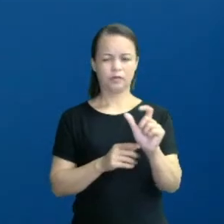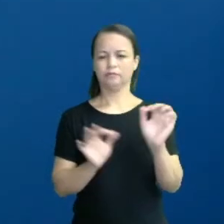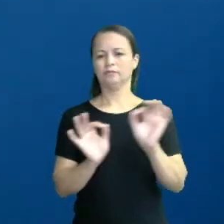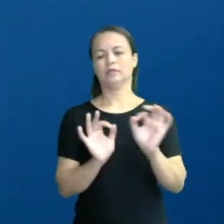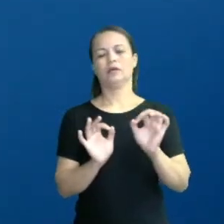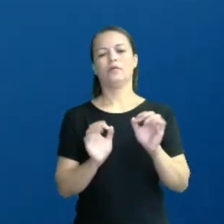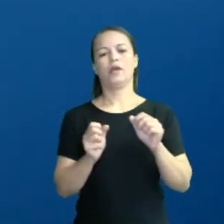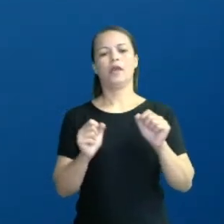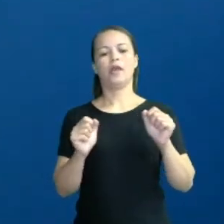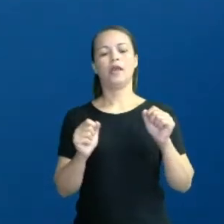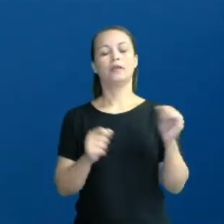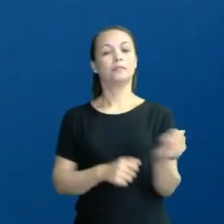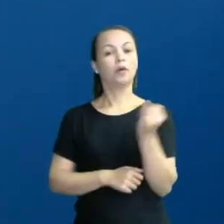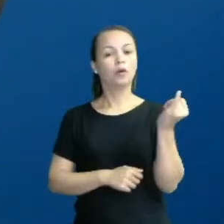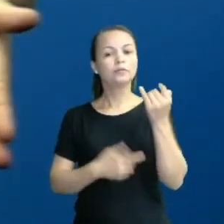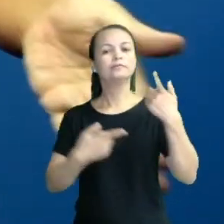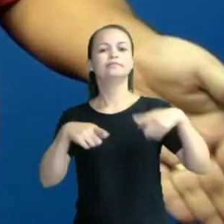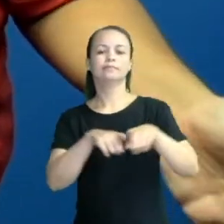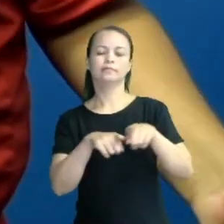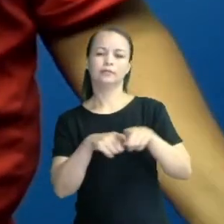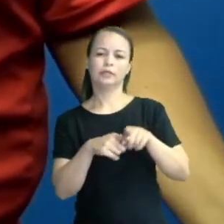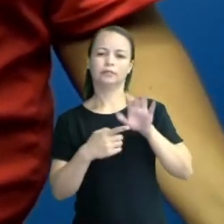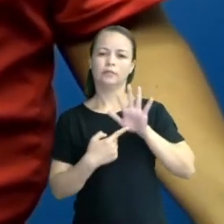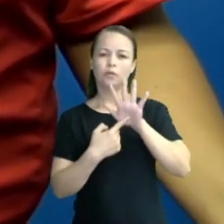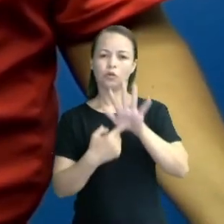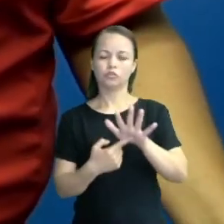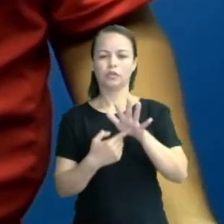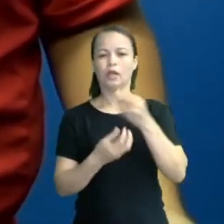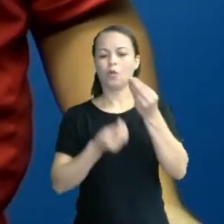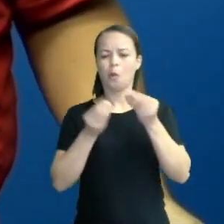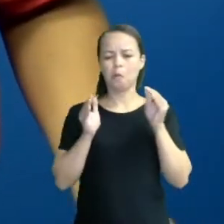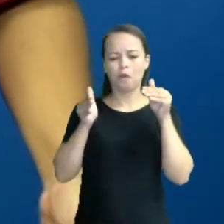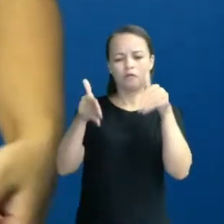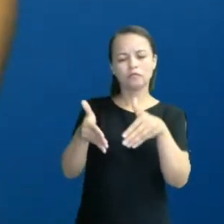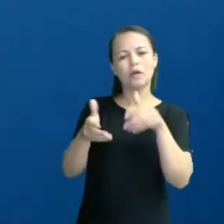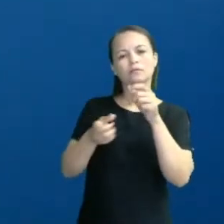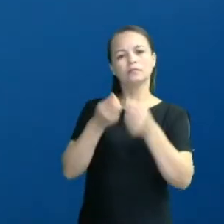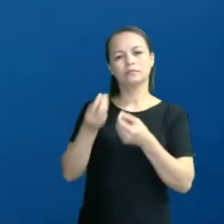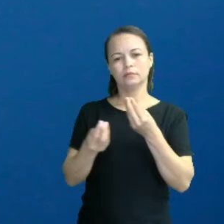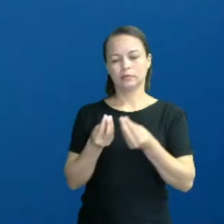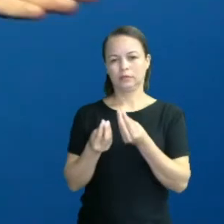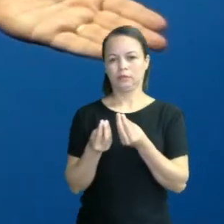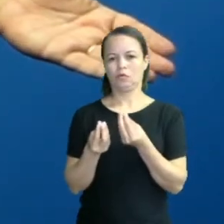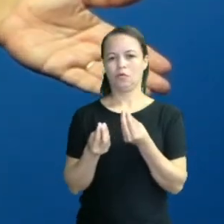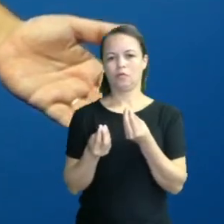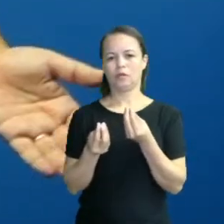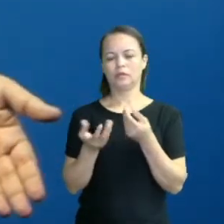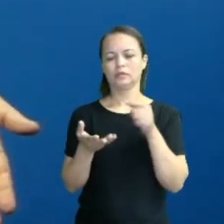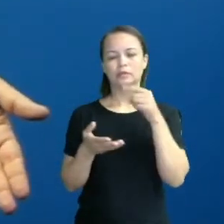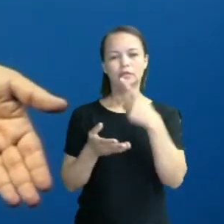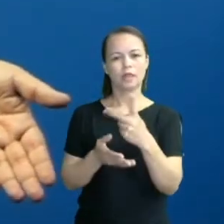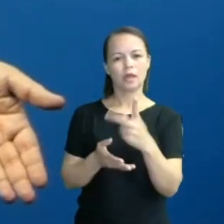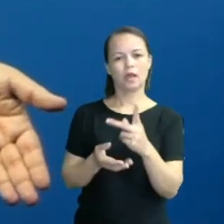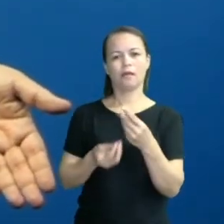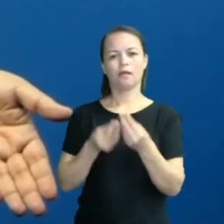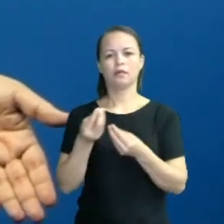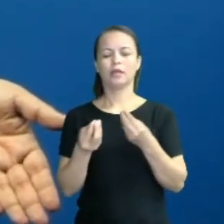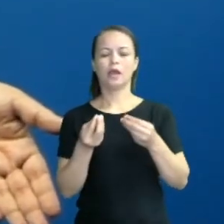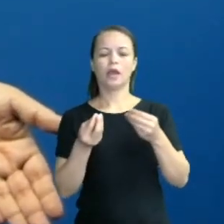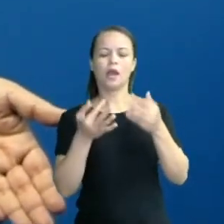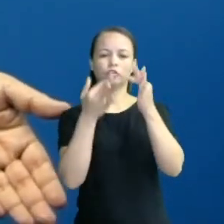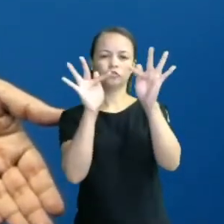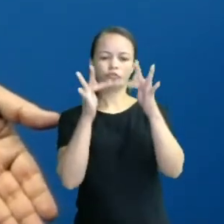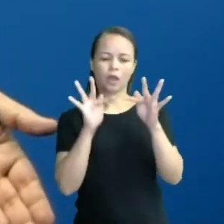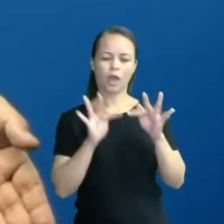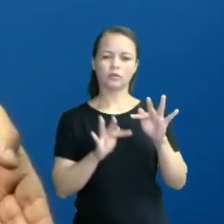É importante também mostrar como ela se dá de fato, né? Como ela se dá de fato nas frases